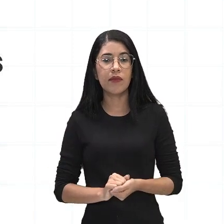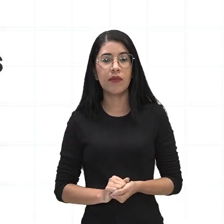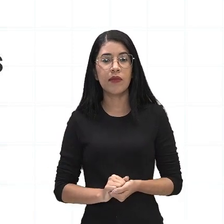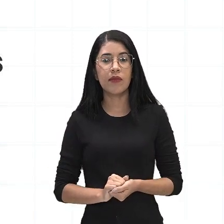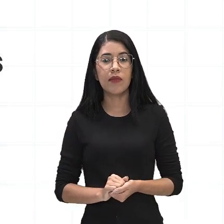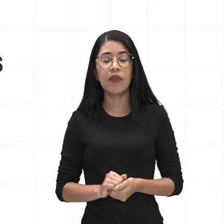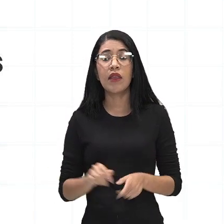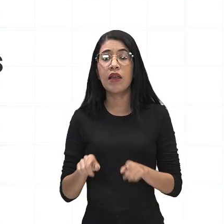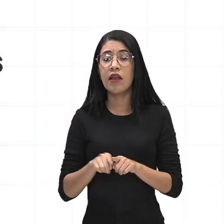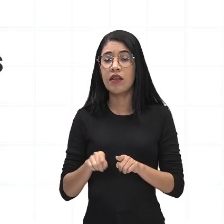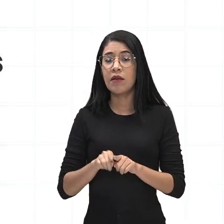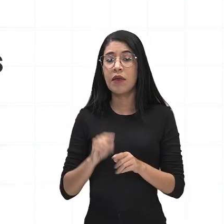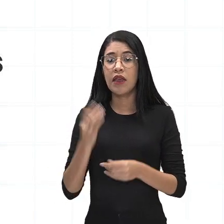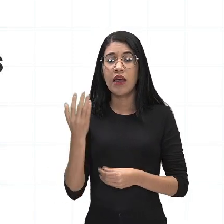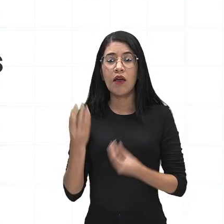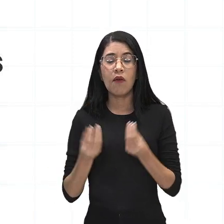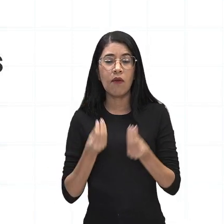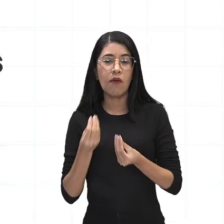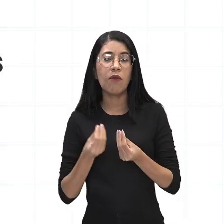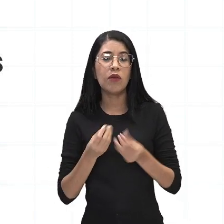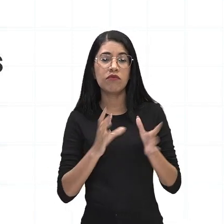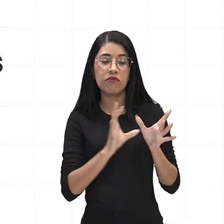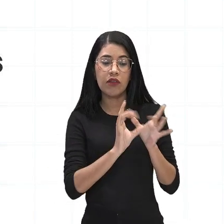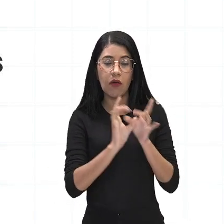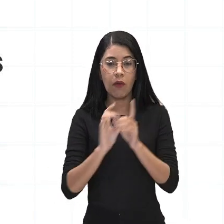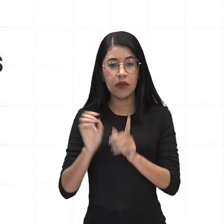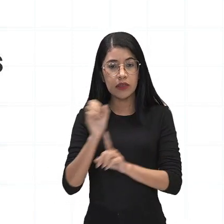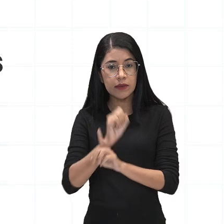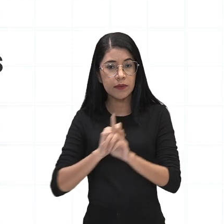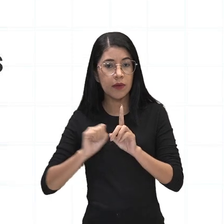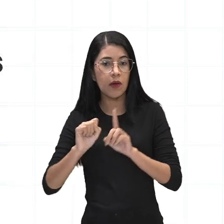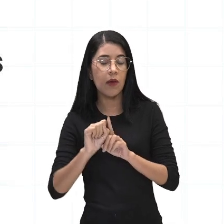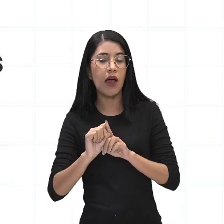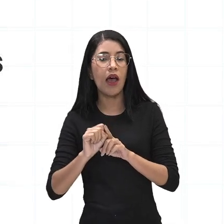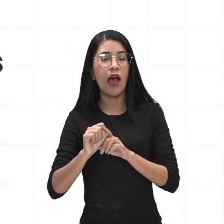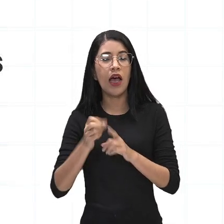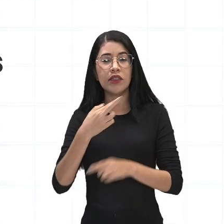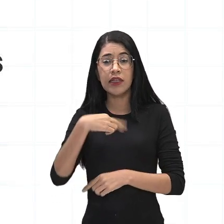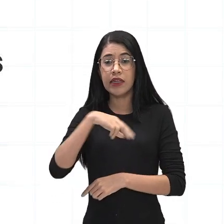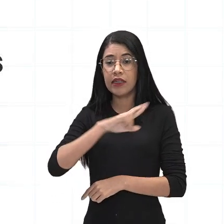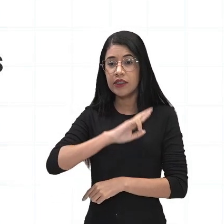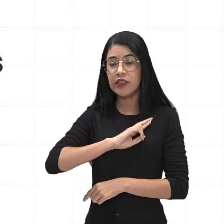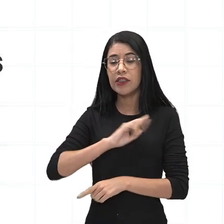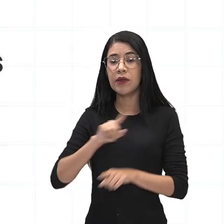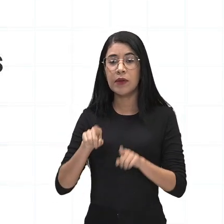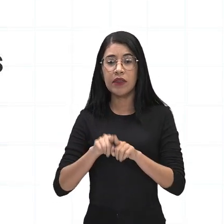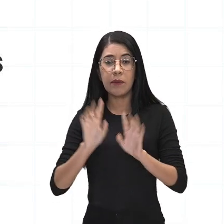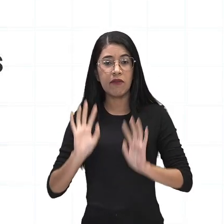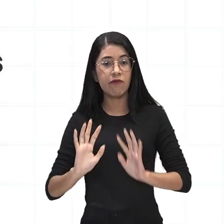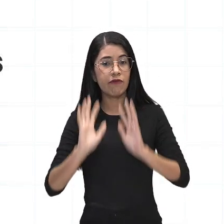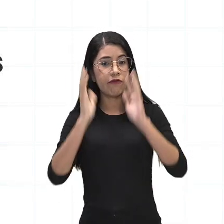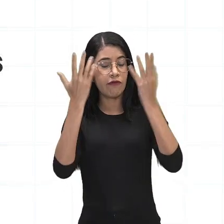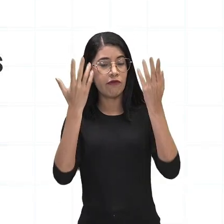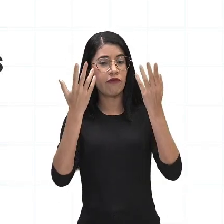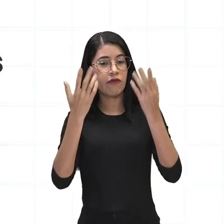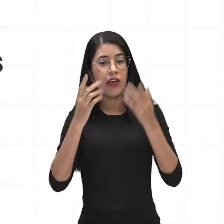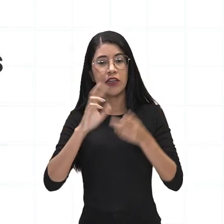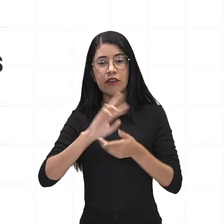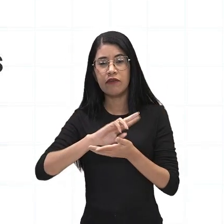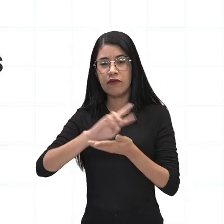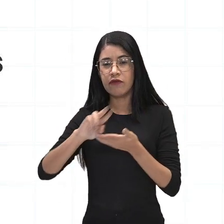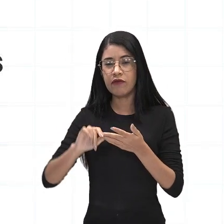Elas geralmente são realizadas em contextos sociais, cerimônias religiosas, festivais,